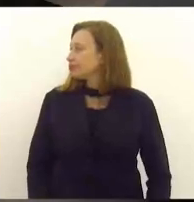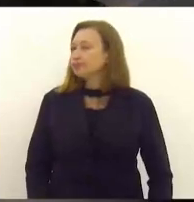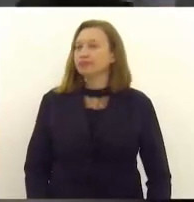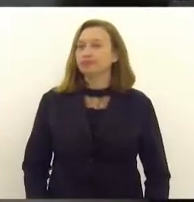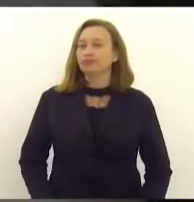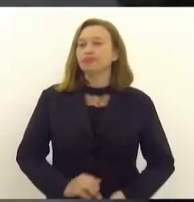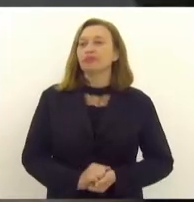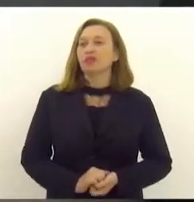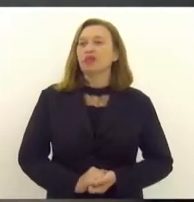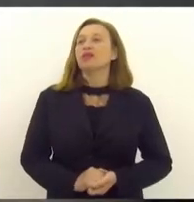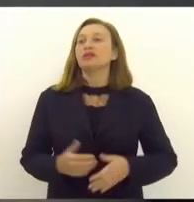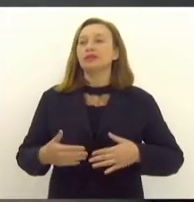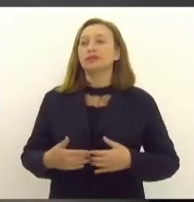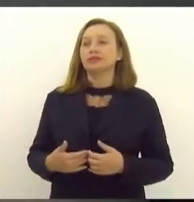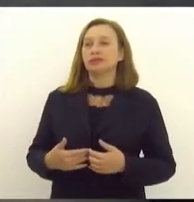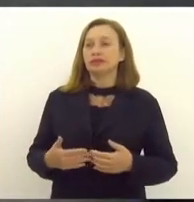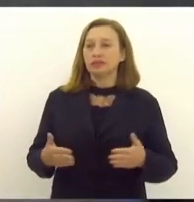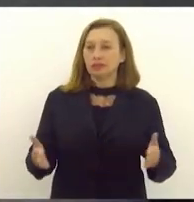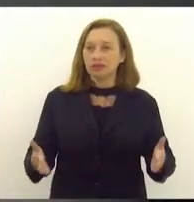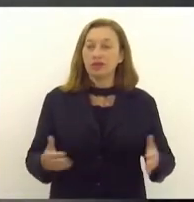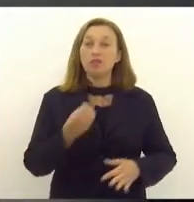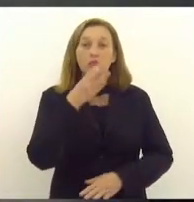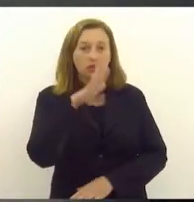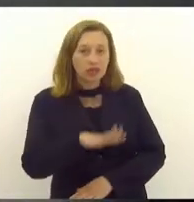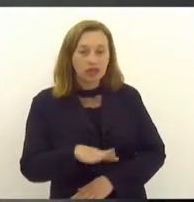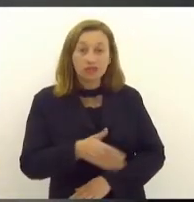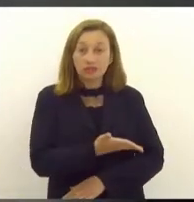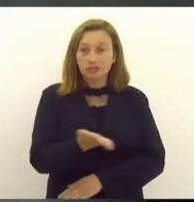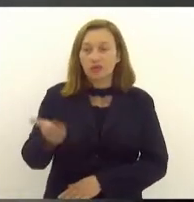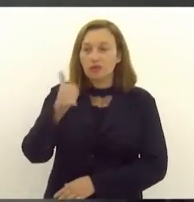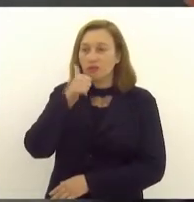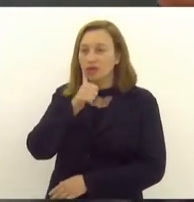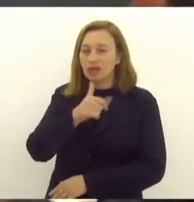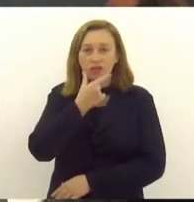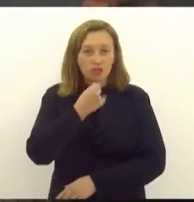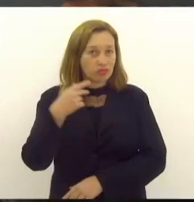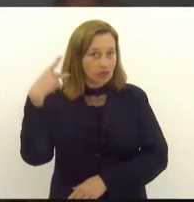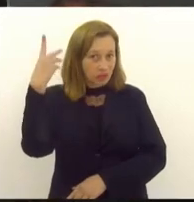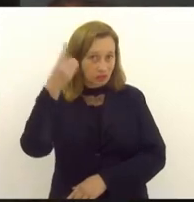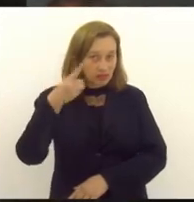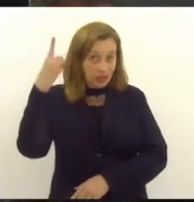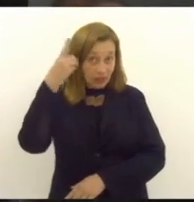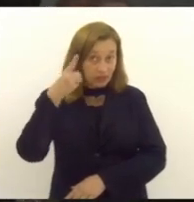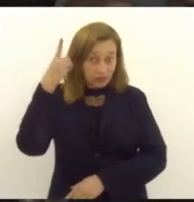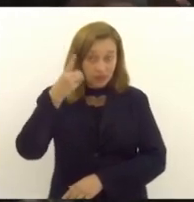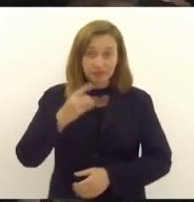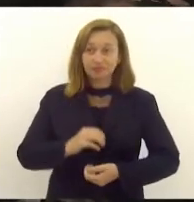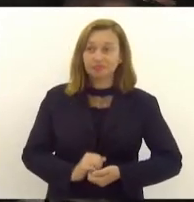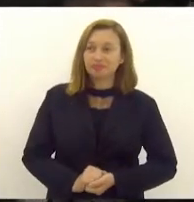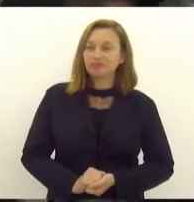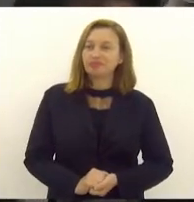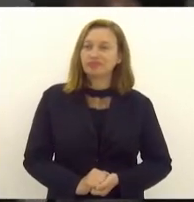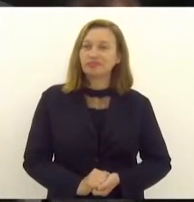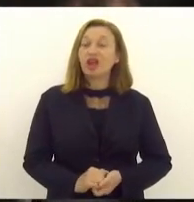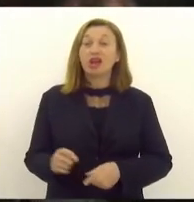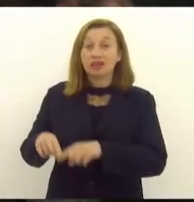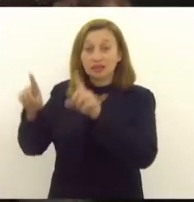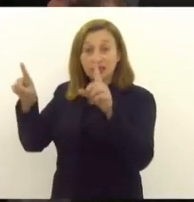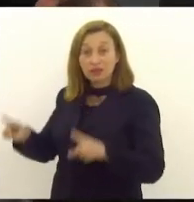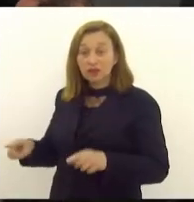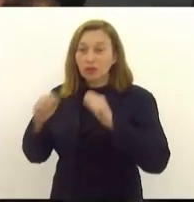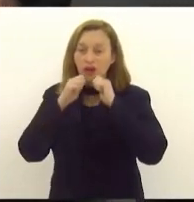está reaberto a sessão boa tarde senhores e senhoras deputados deputadas servidores